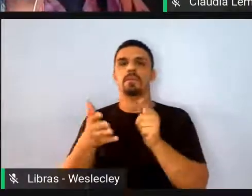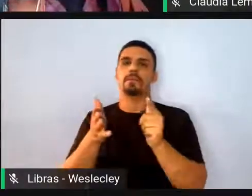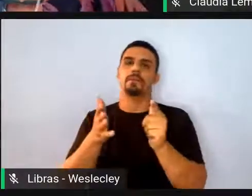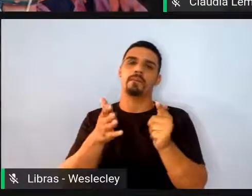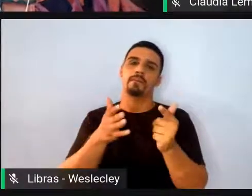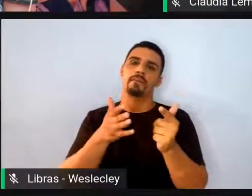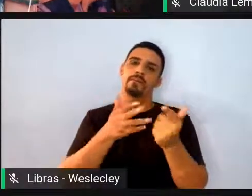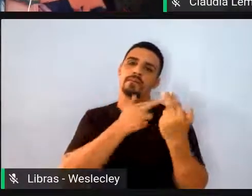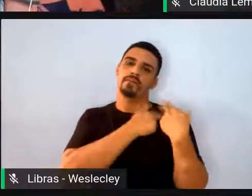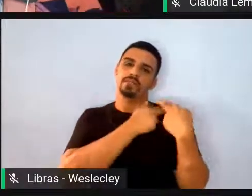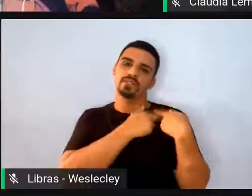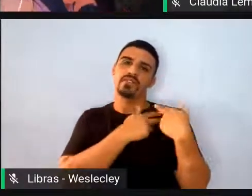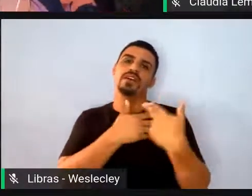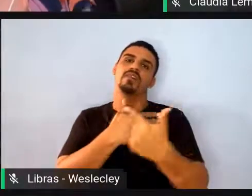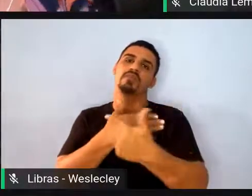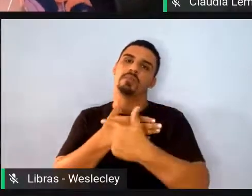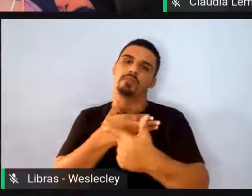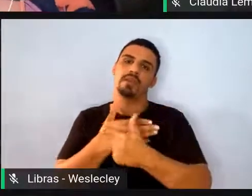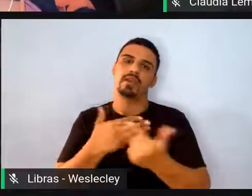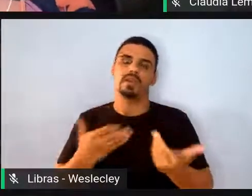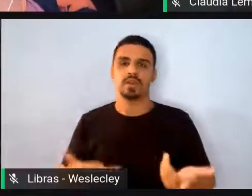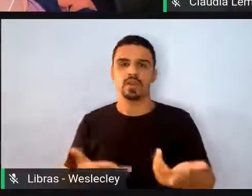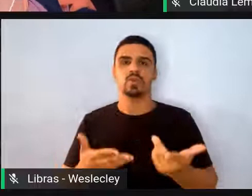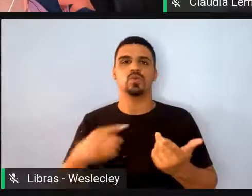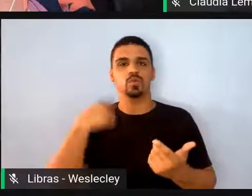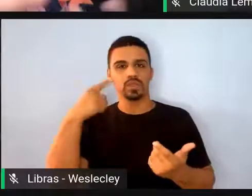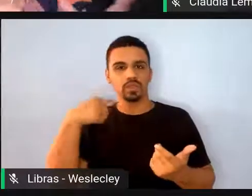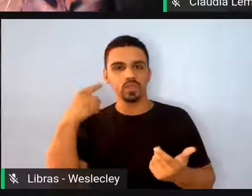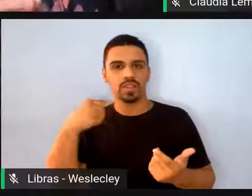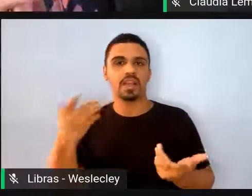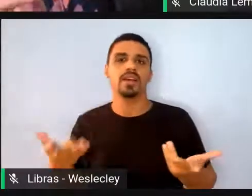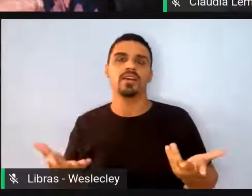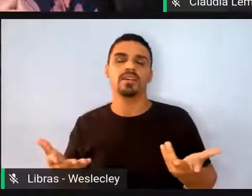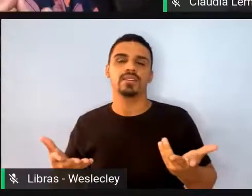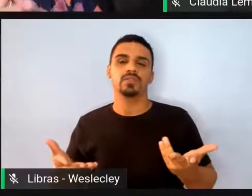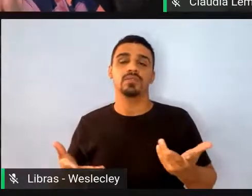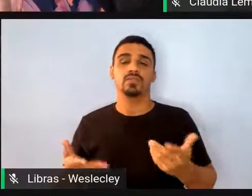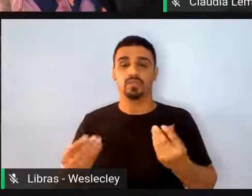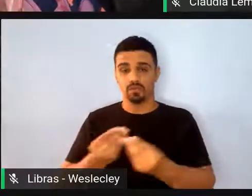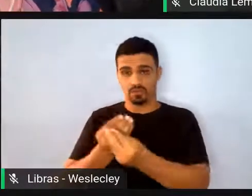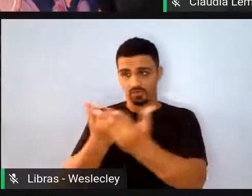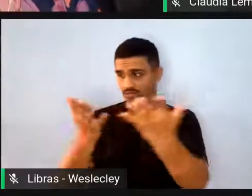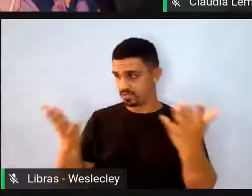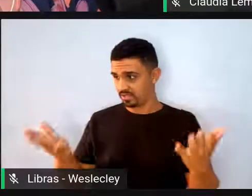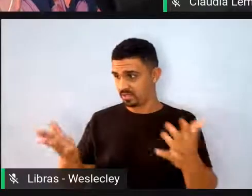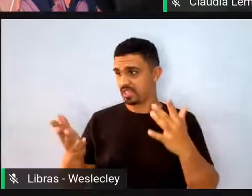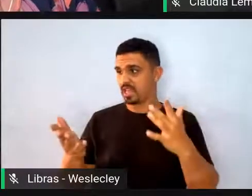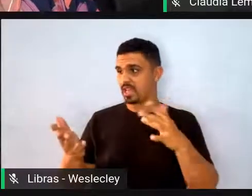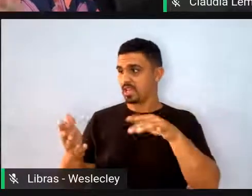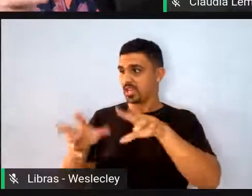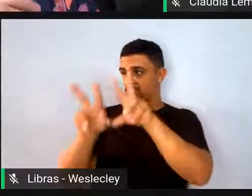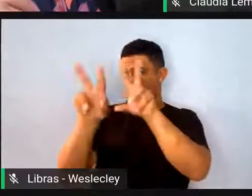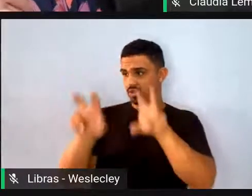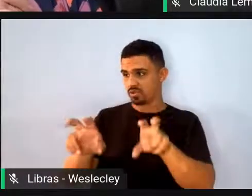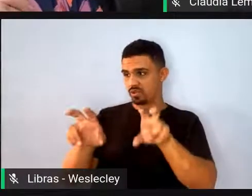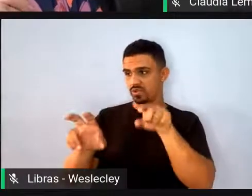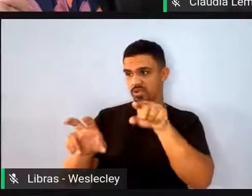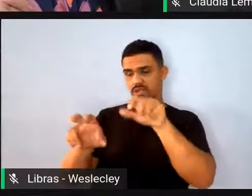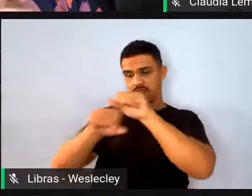um deputado, e quando você oferece um conteúdo que ele tem um ponto de vista muito